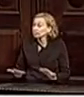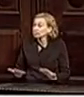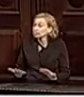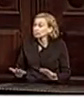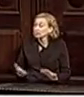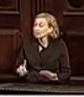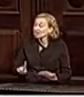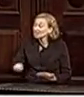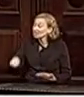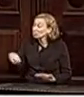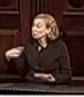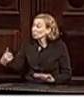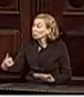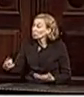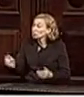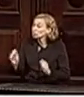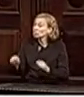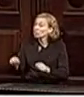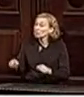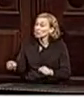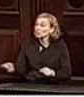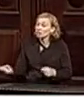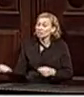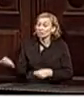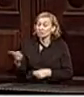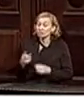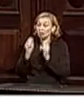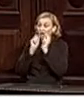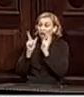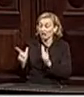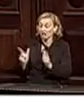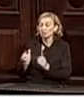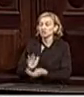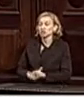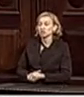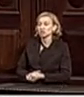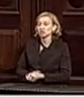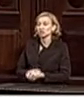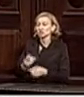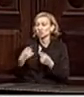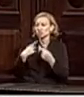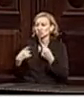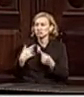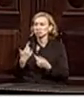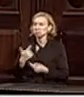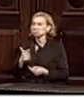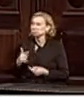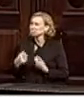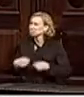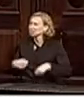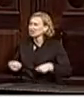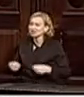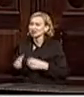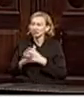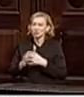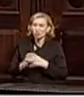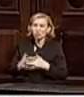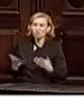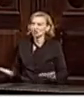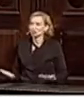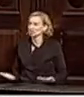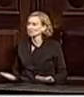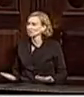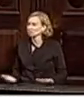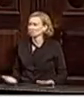possa vir a plenário. Então precisa esse conflito de competências